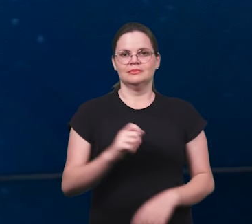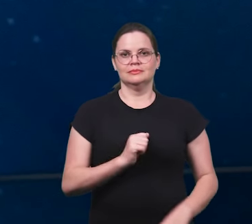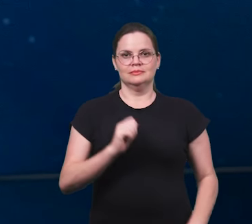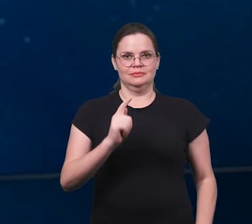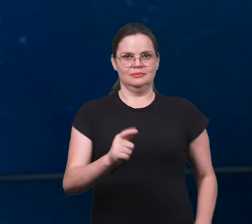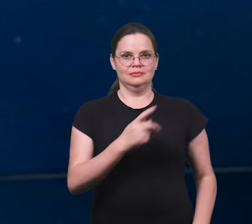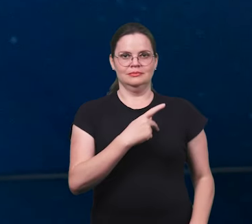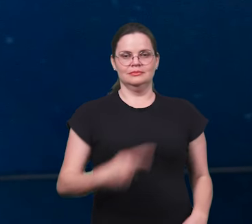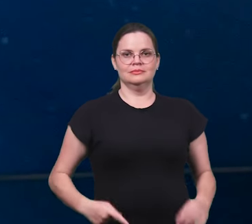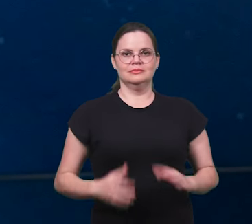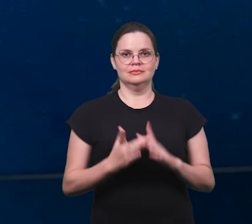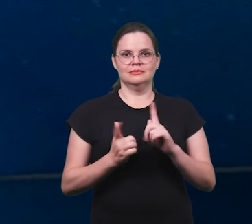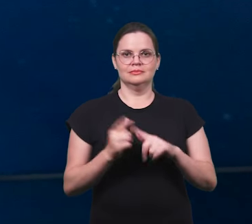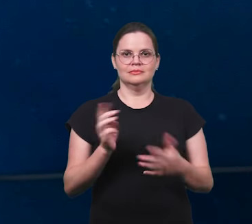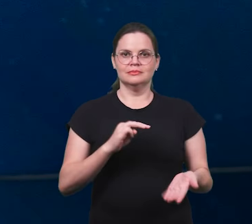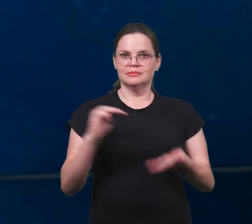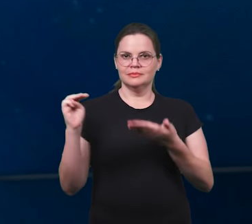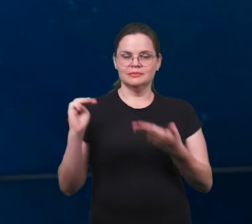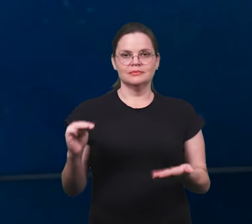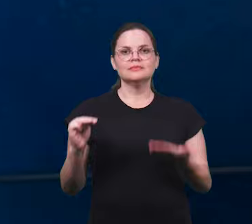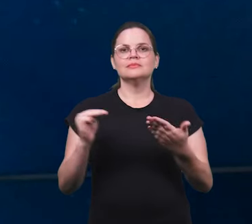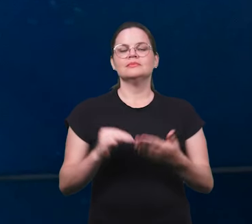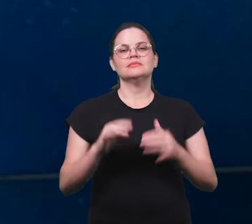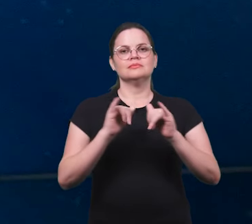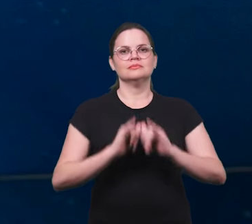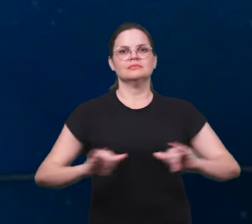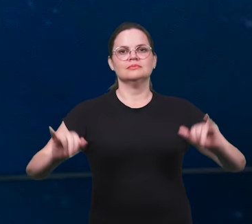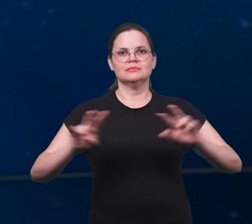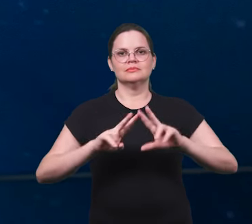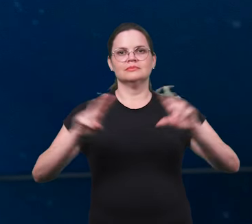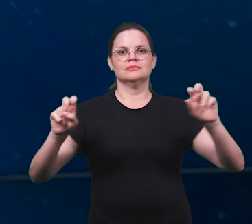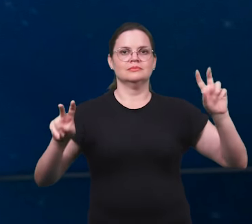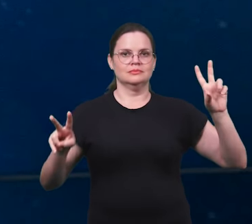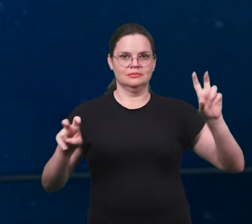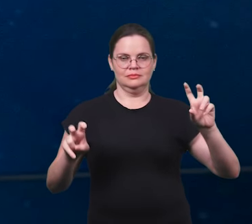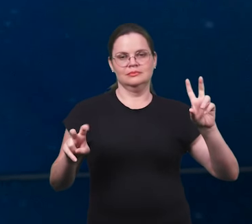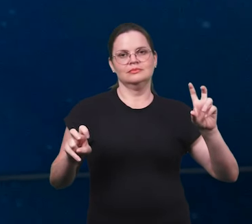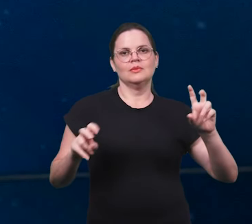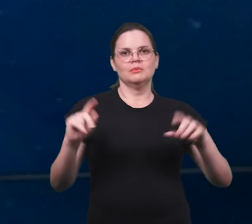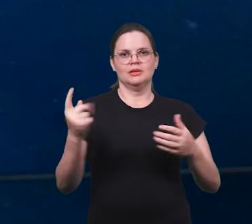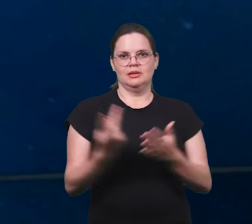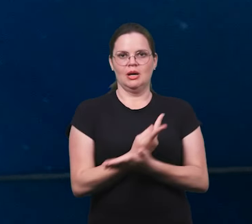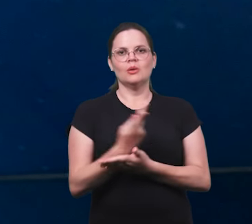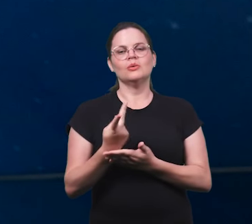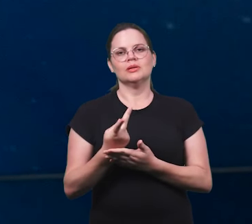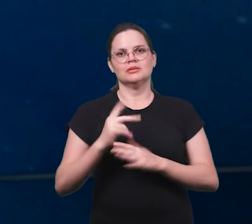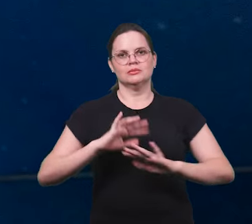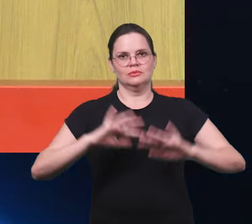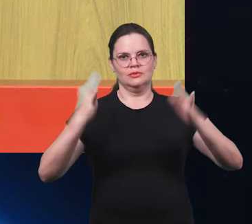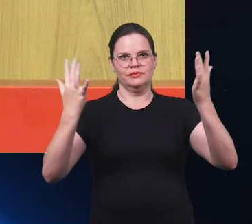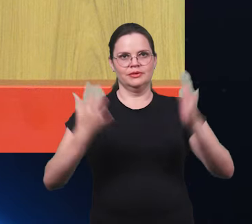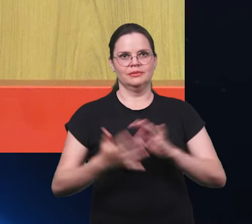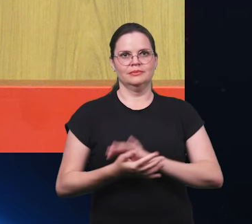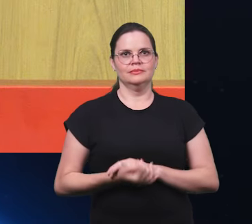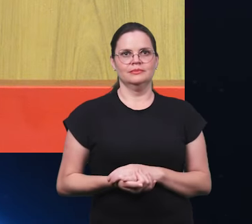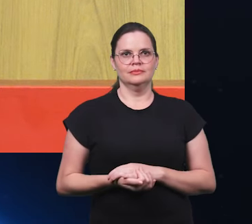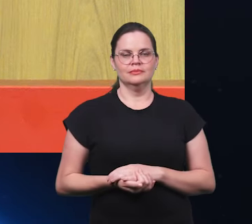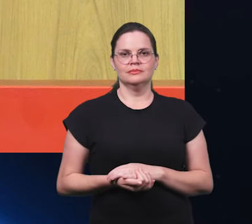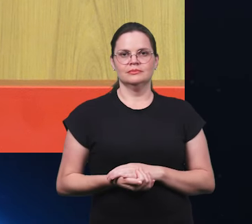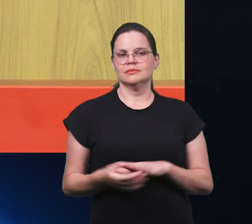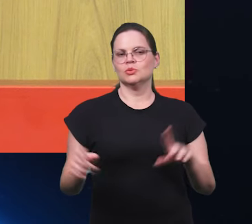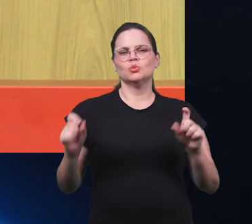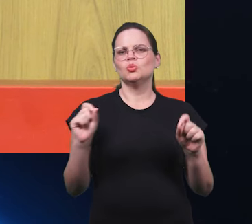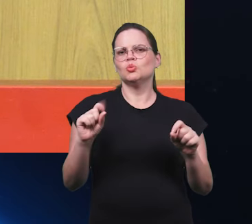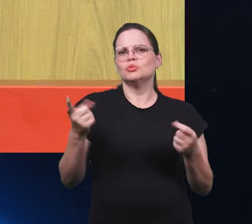Alexandre Gueiros, presidente da Igreja Cristã Maranata, falou um pouco sobre este tema na 5ª edição do evento. Que festas